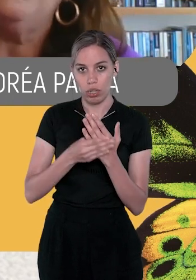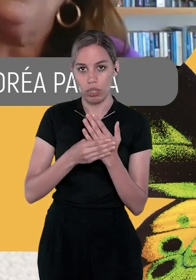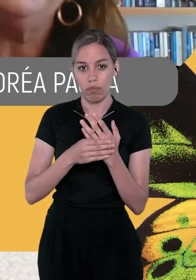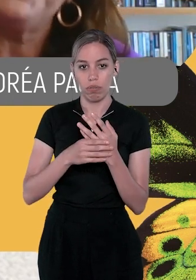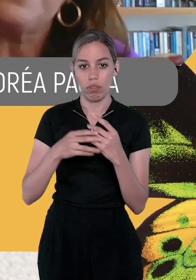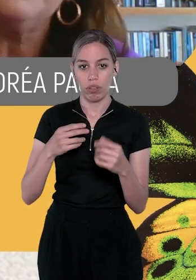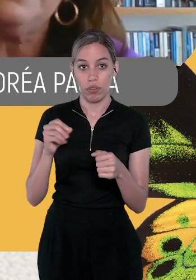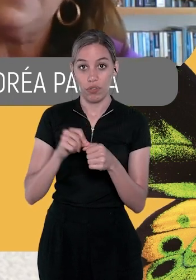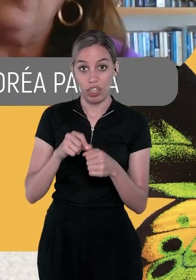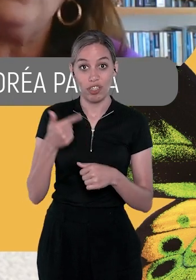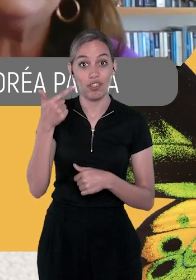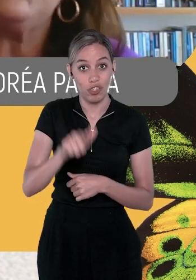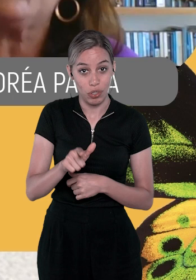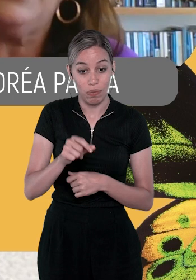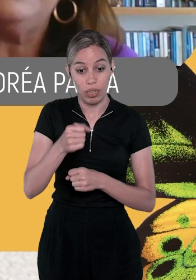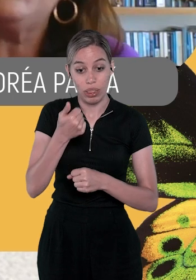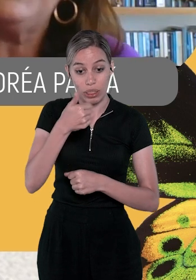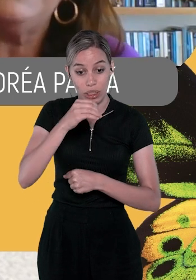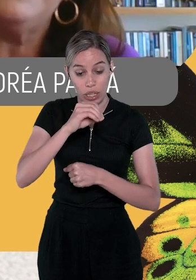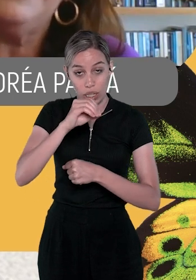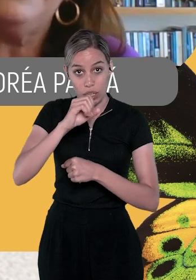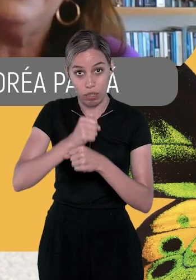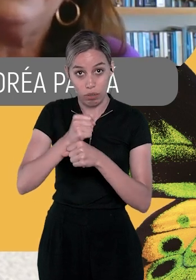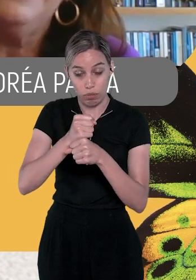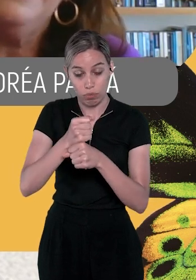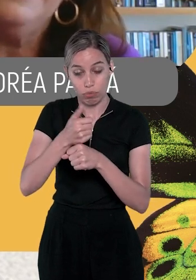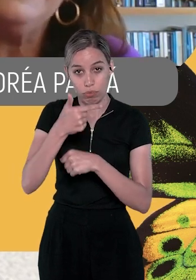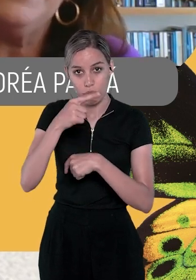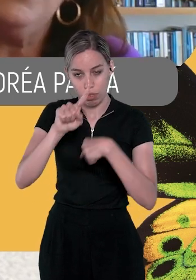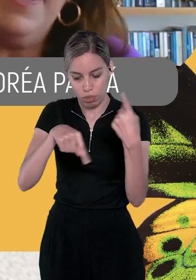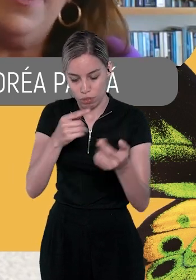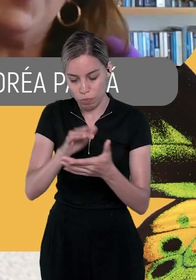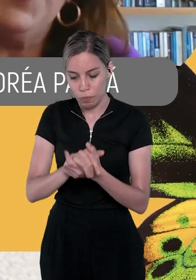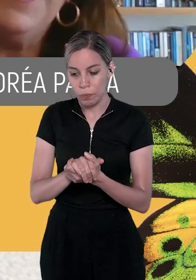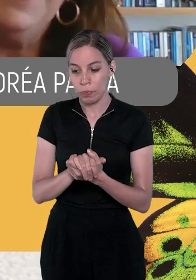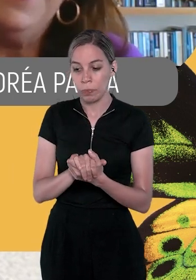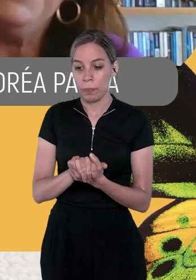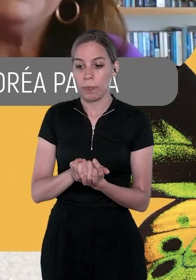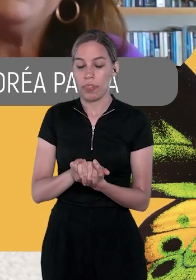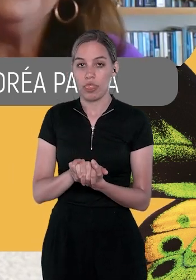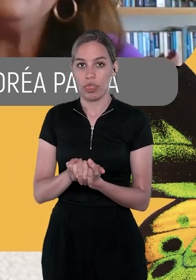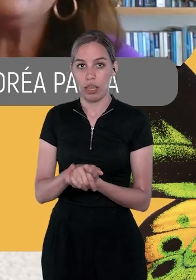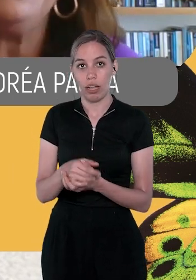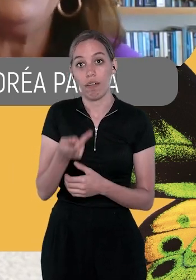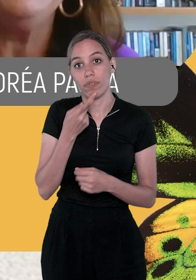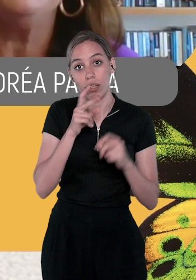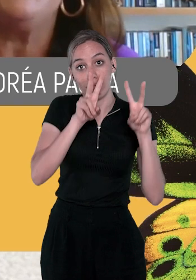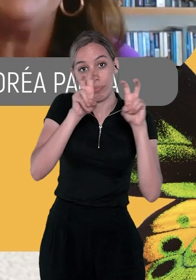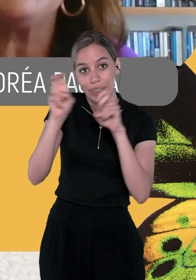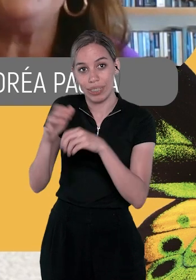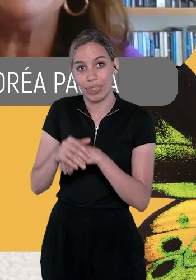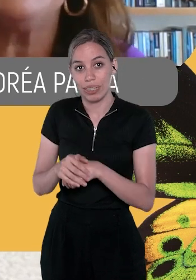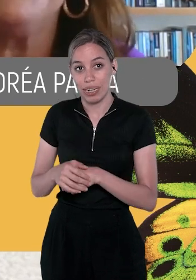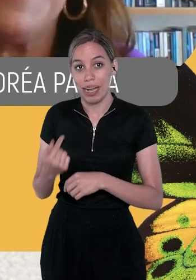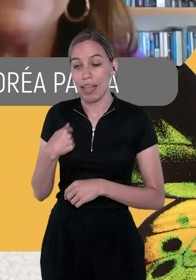vem com algumas histórias desse momento. Agora, eu vou estragar